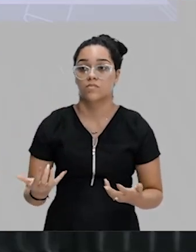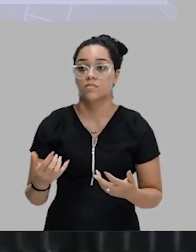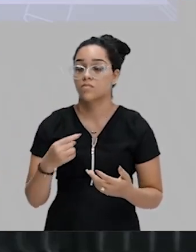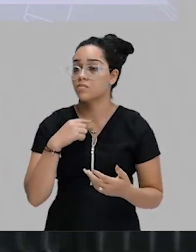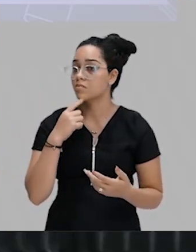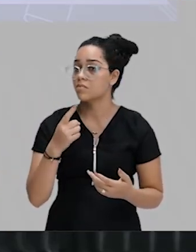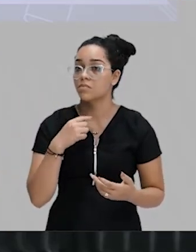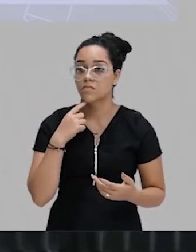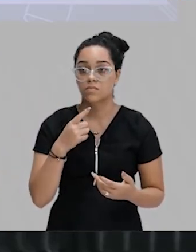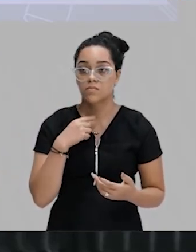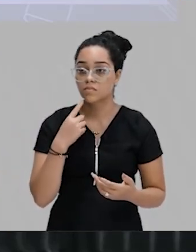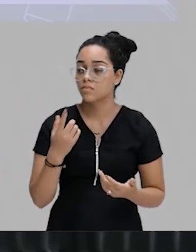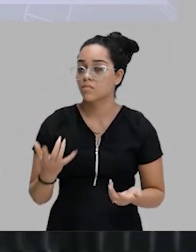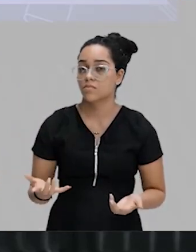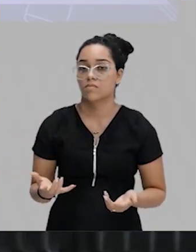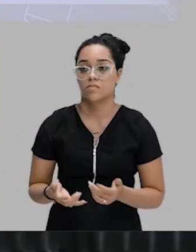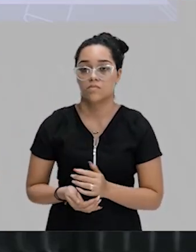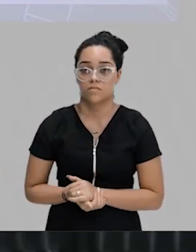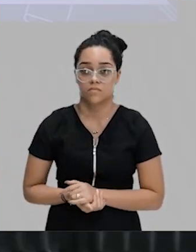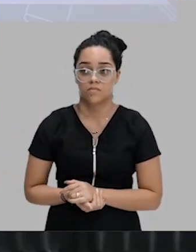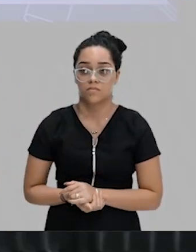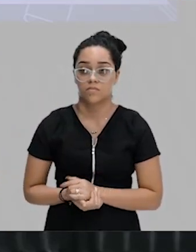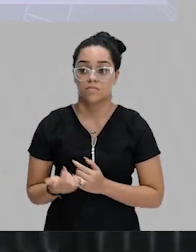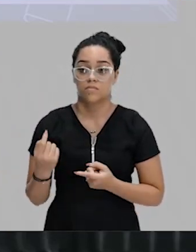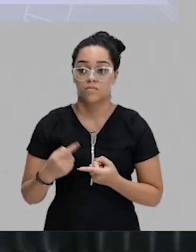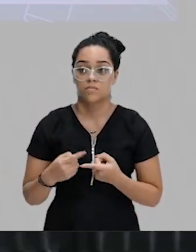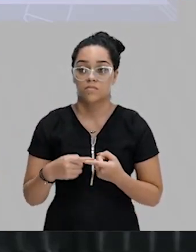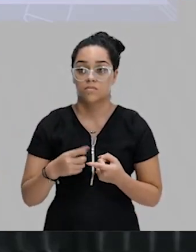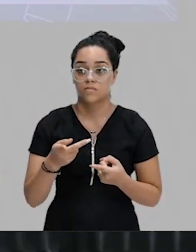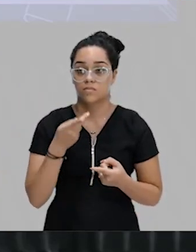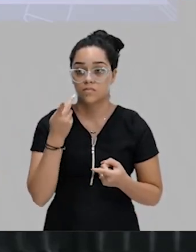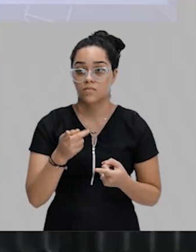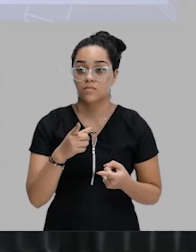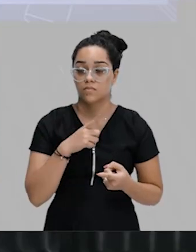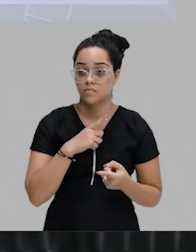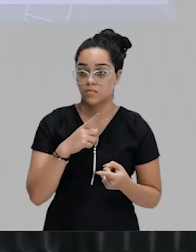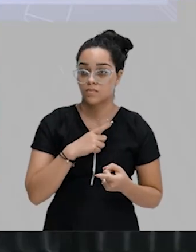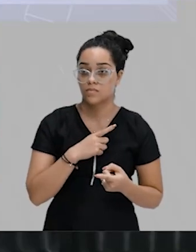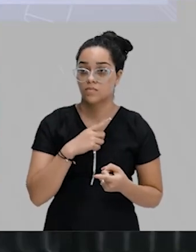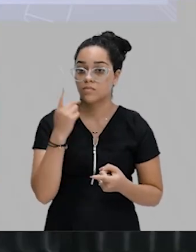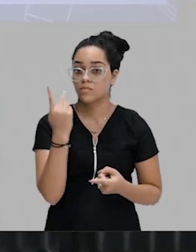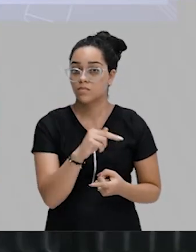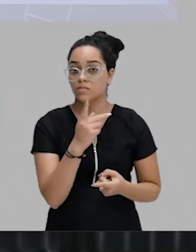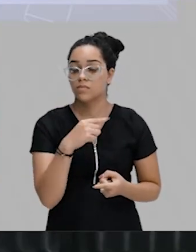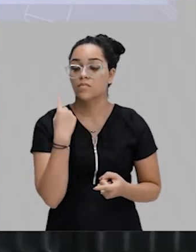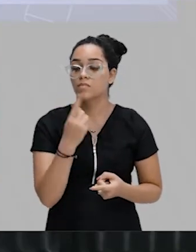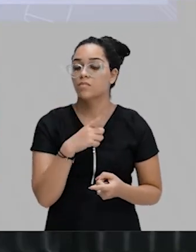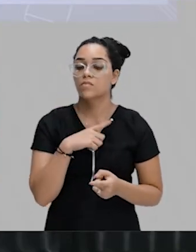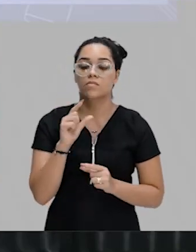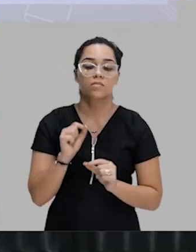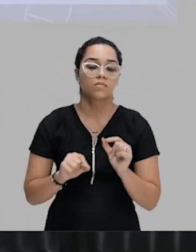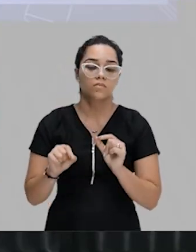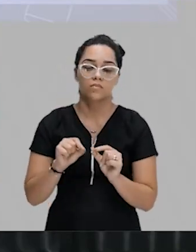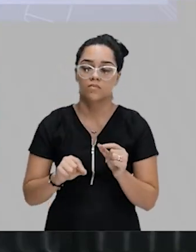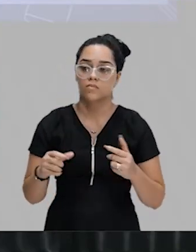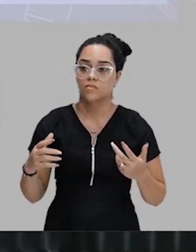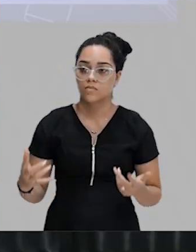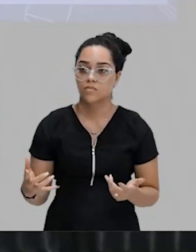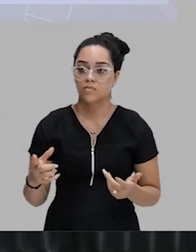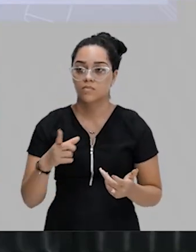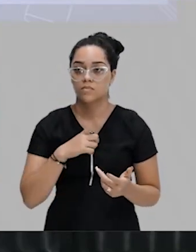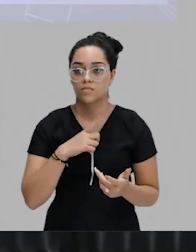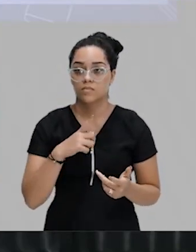não consegue reprimir as revoltas camponesas. Quer dizer, diante dessa questão, o que é que nós teremos? Nós teremos